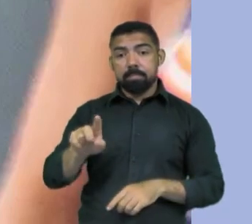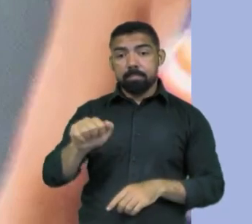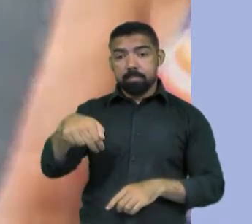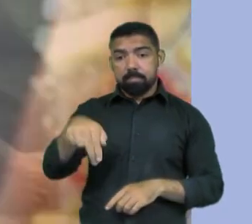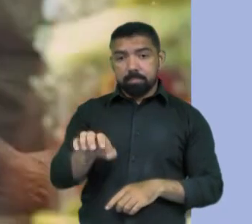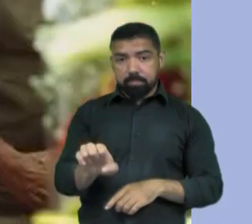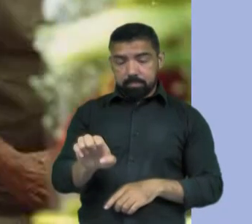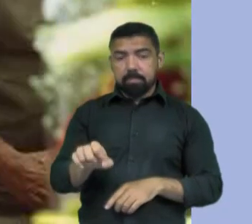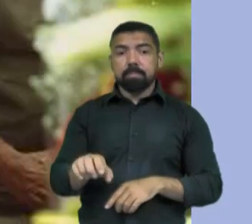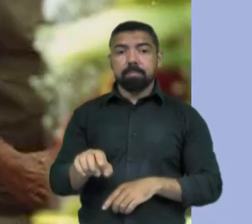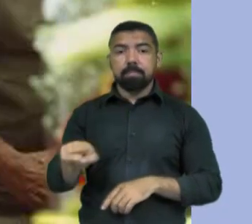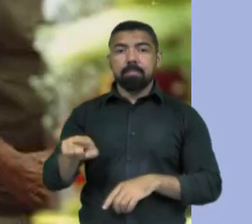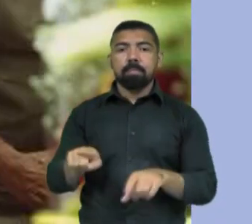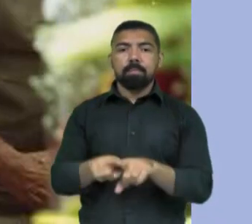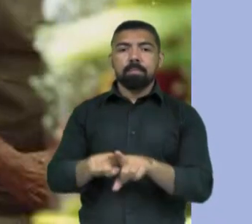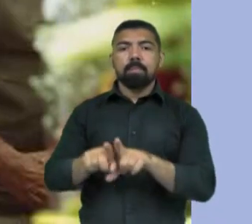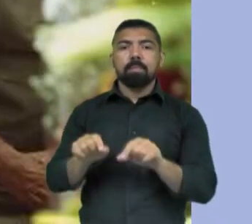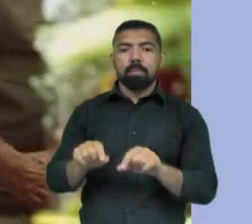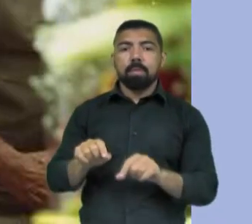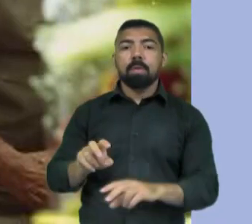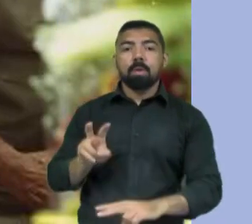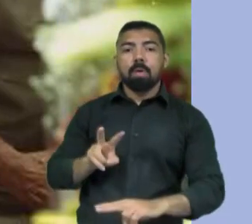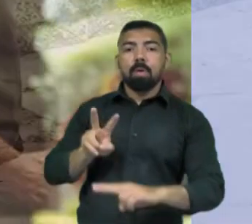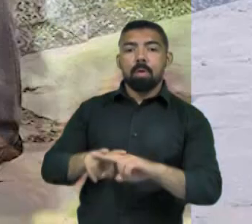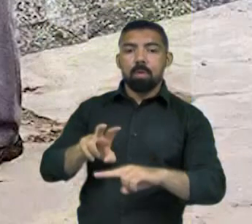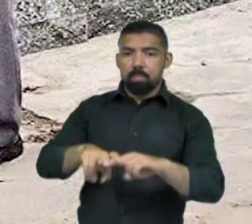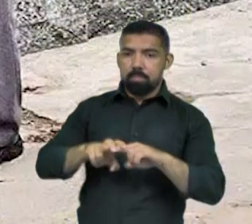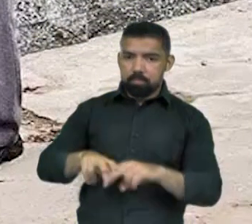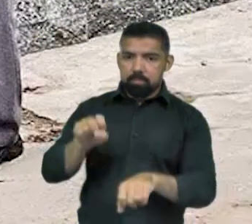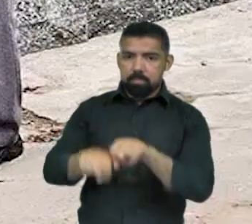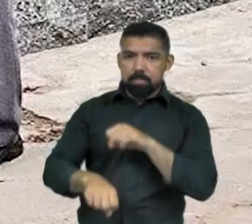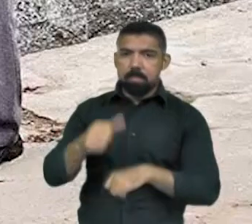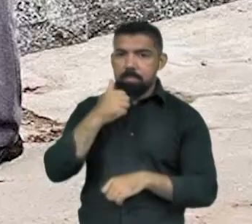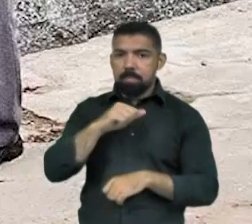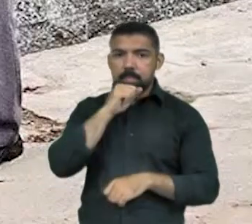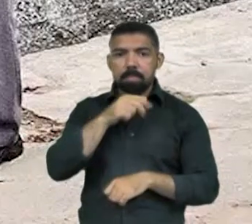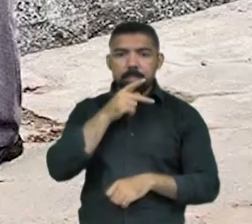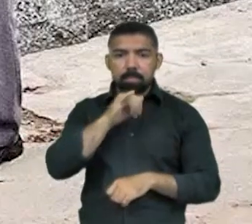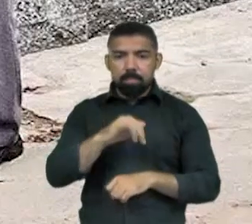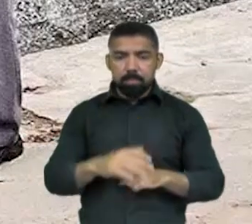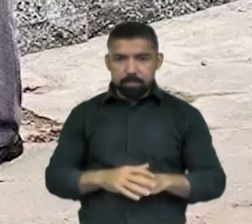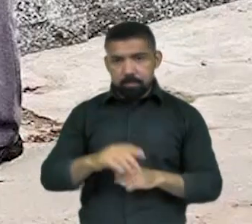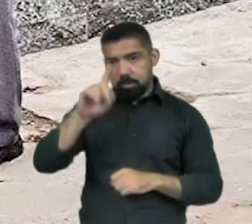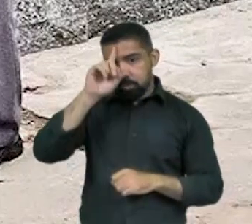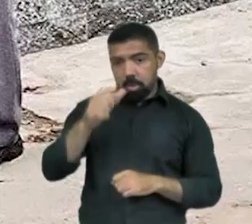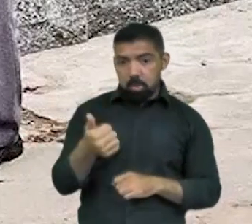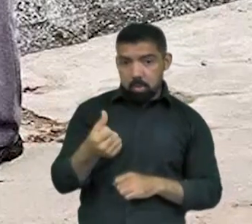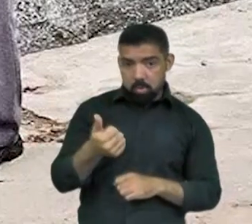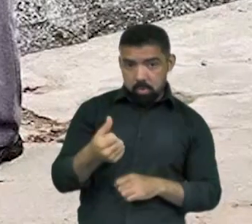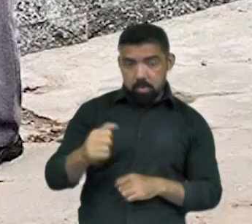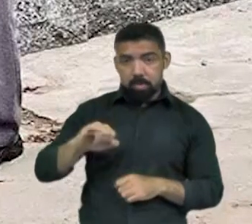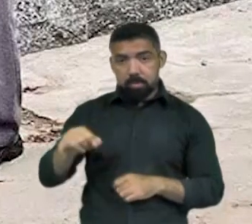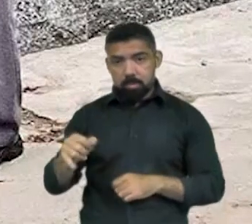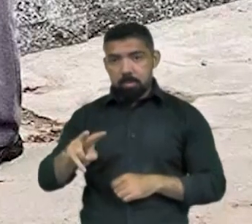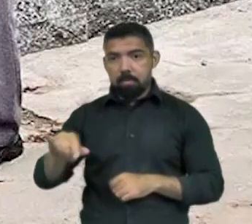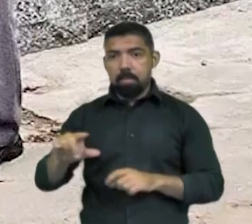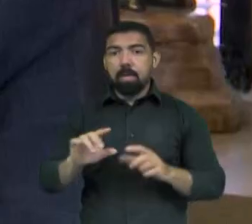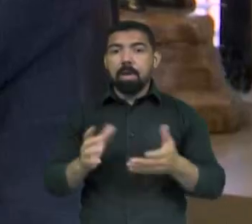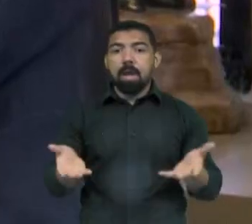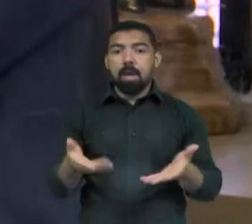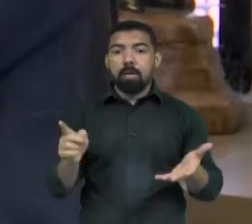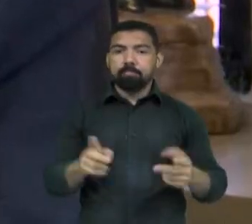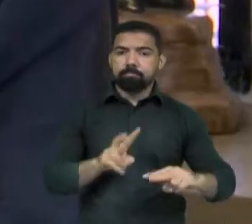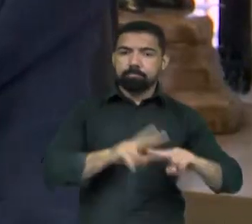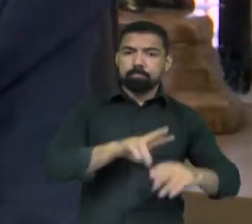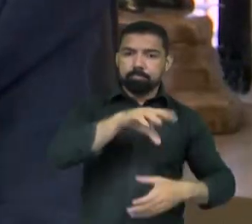pelo assassinato dos pais, deixou a penitenciária de Tremembé no dia 11 de janeiro para cumprir pena em regime aberto.